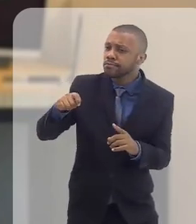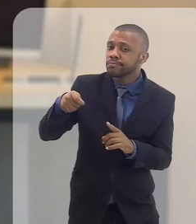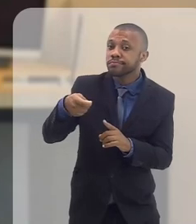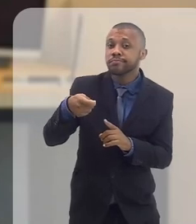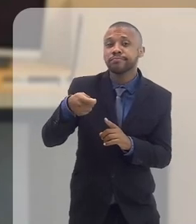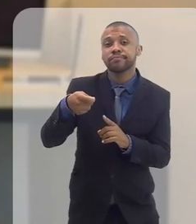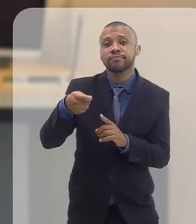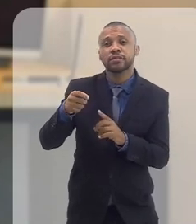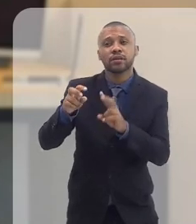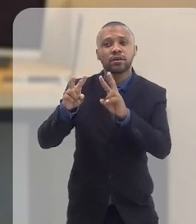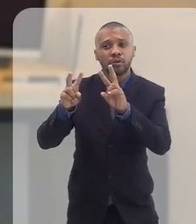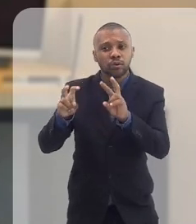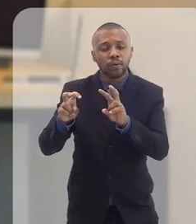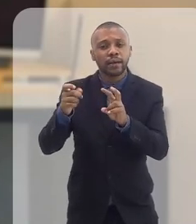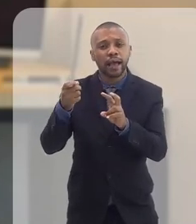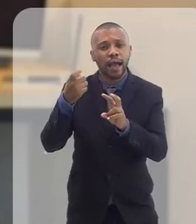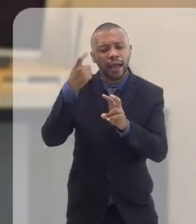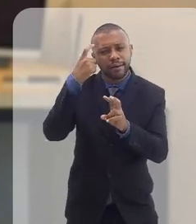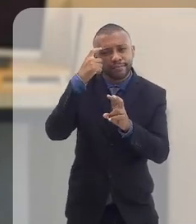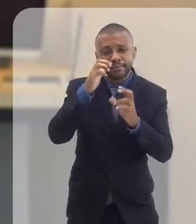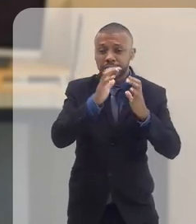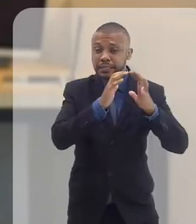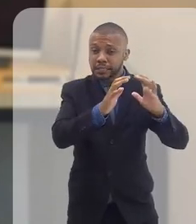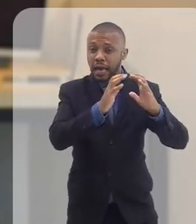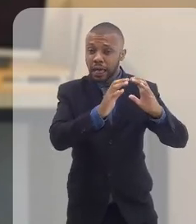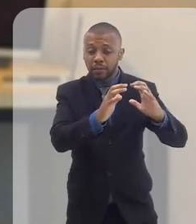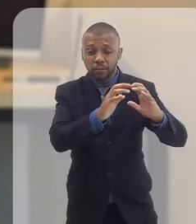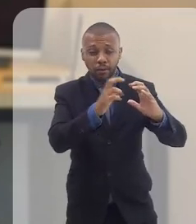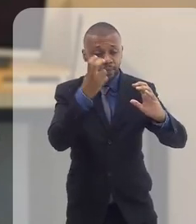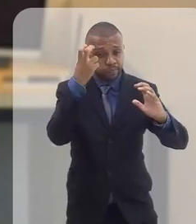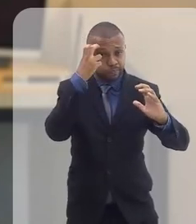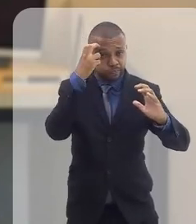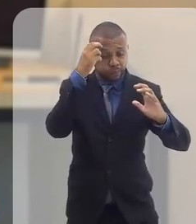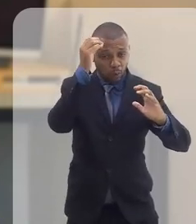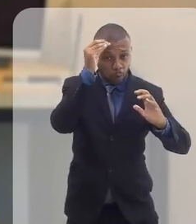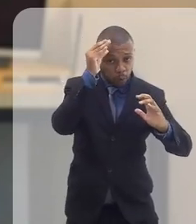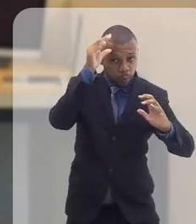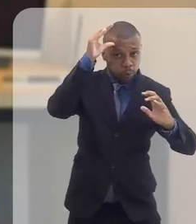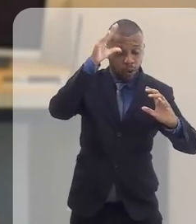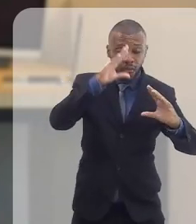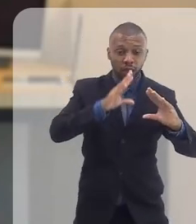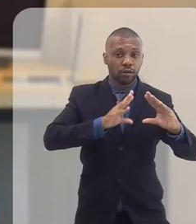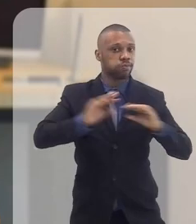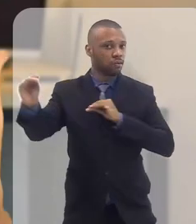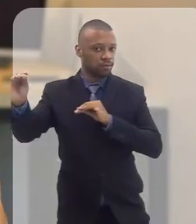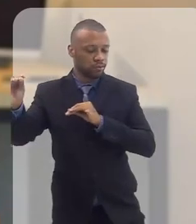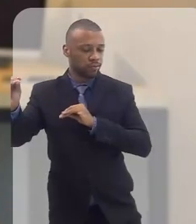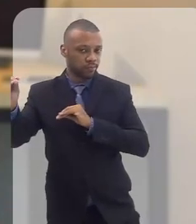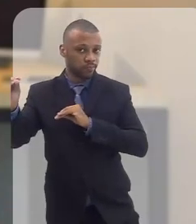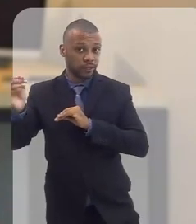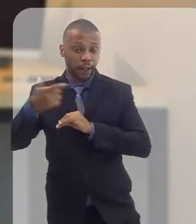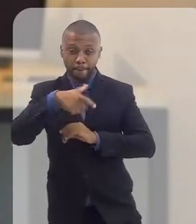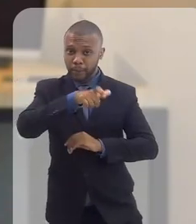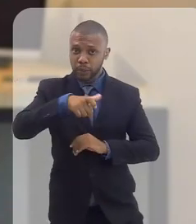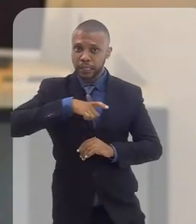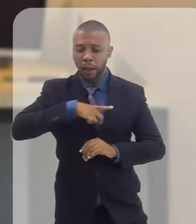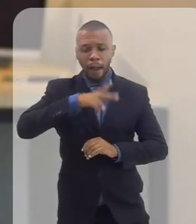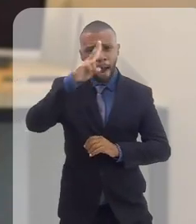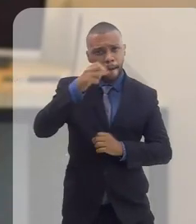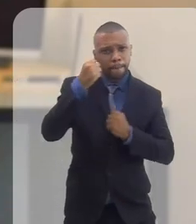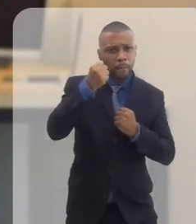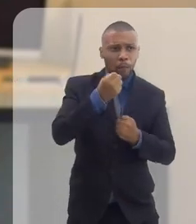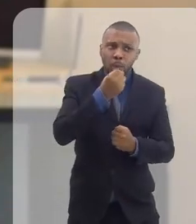termo que é comum, que é a questão da fuga de cérebros, né? De pessoas que têm um potencial muito